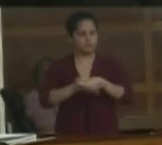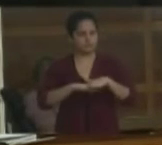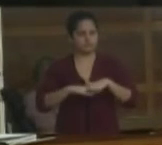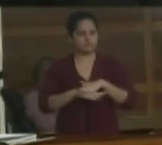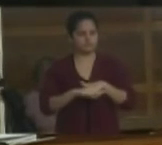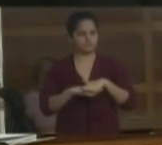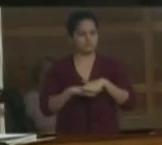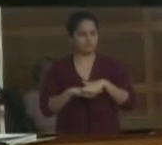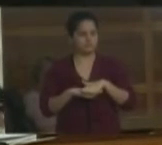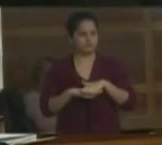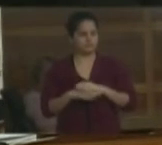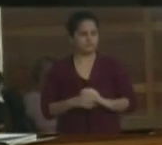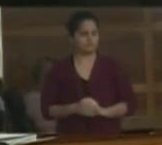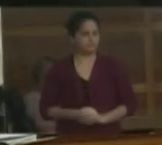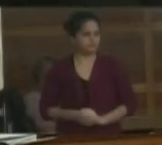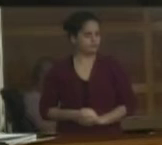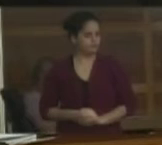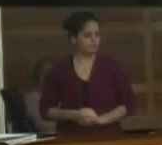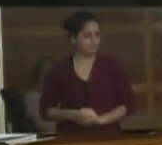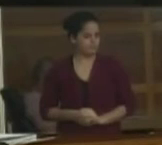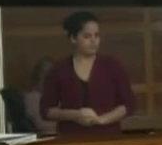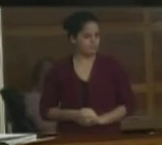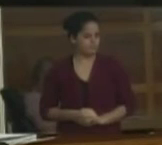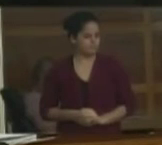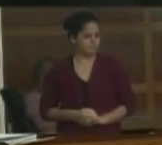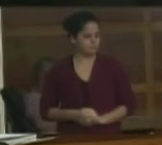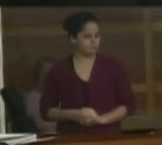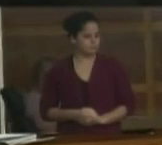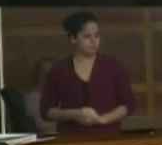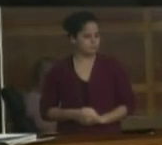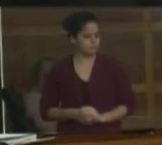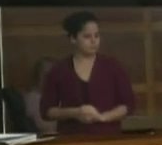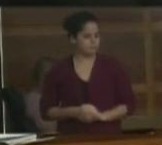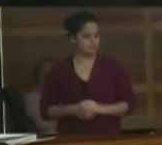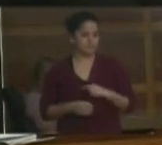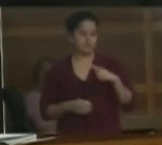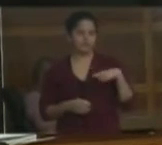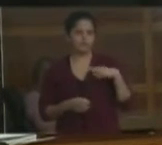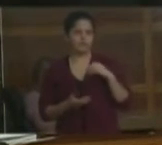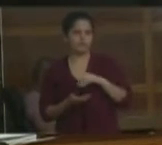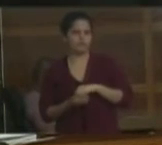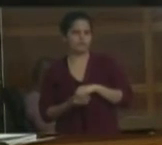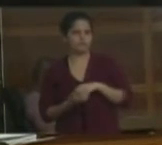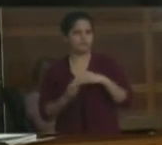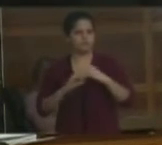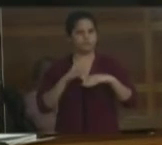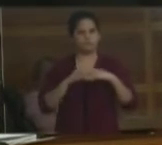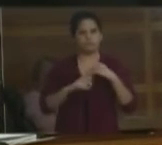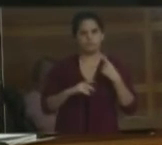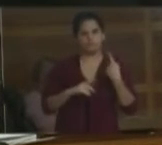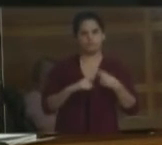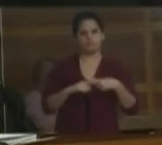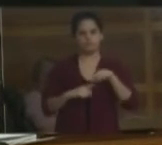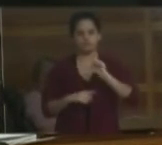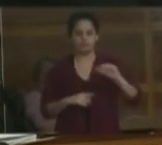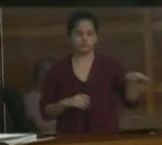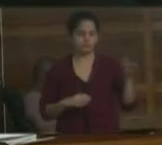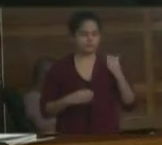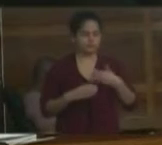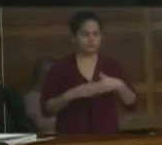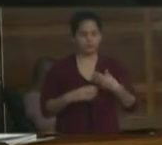bochecha tem alegado lá né você vai veja a falta de diálogo por parte de alguns secretário